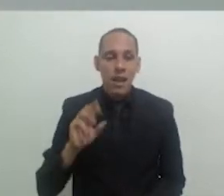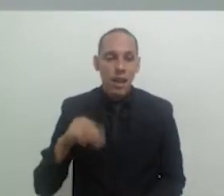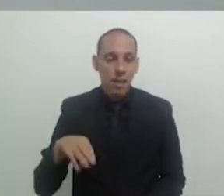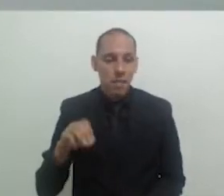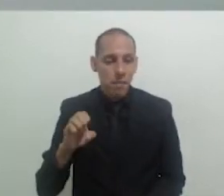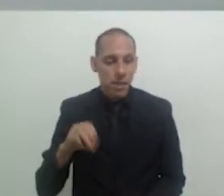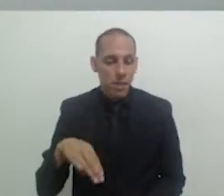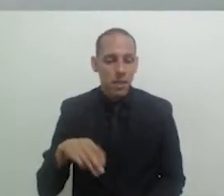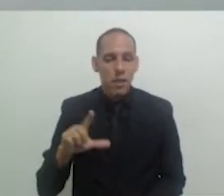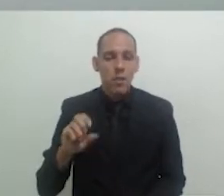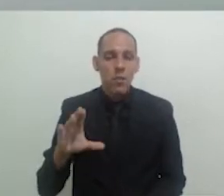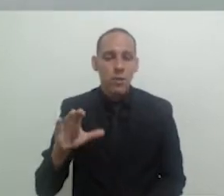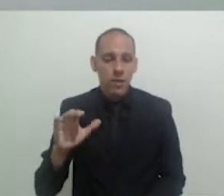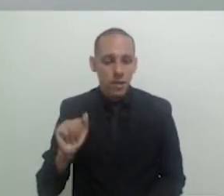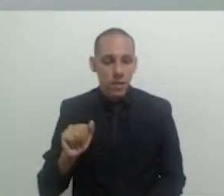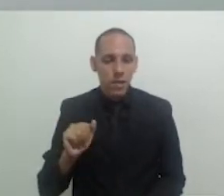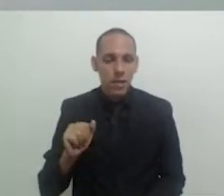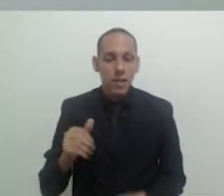número